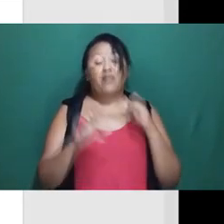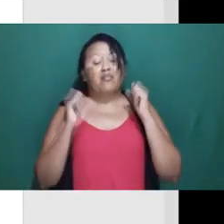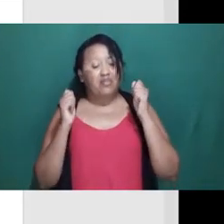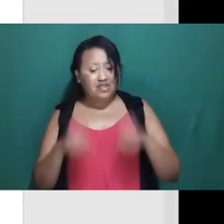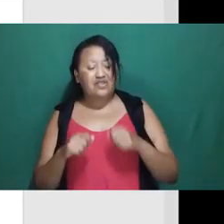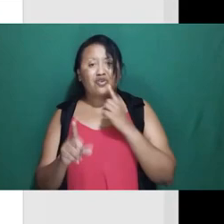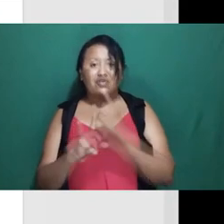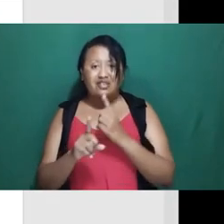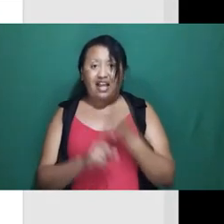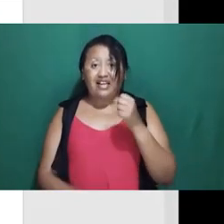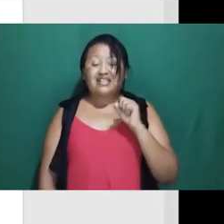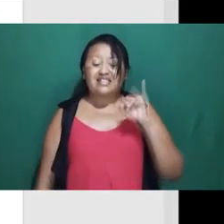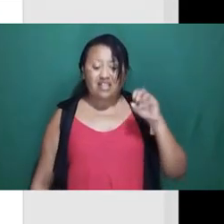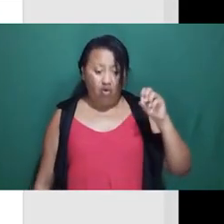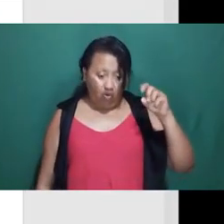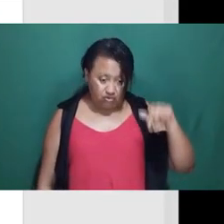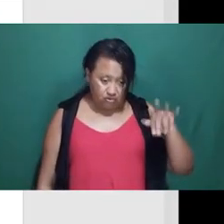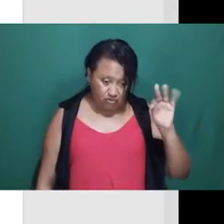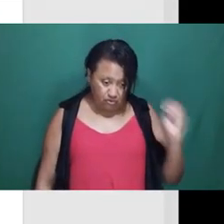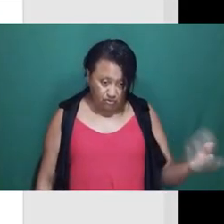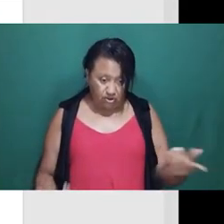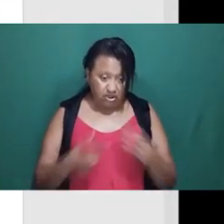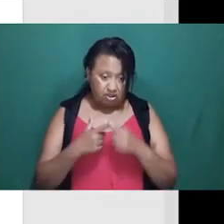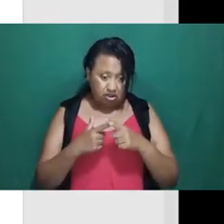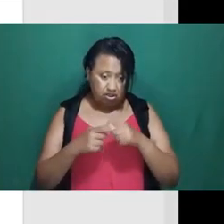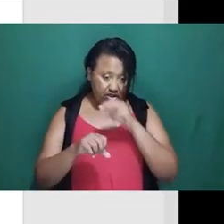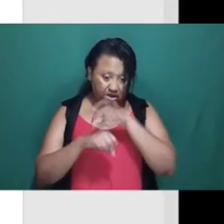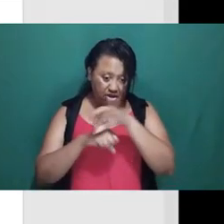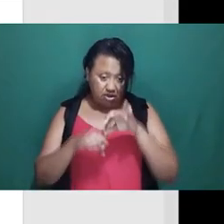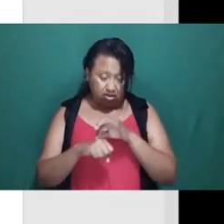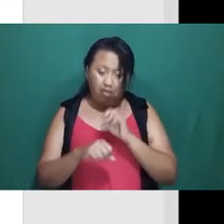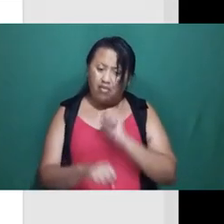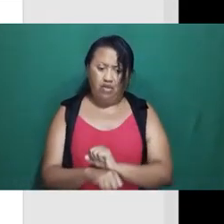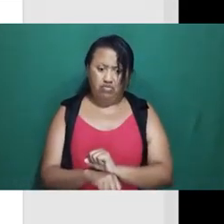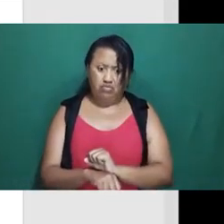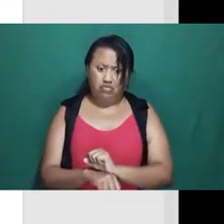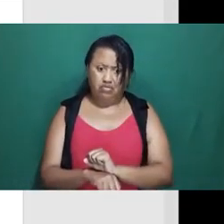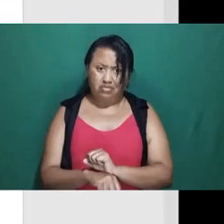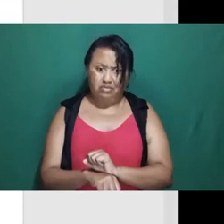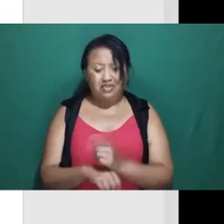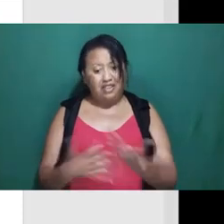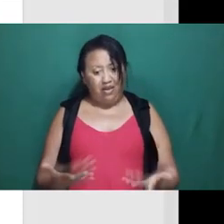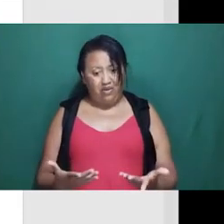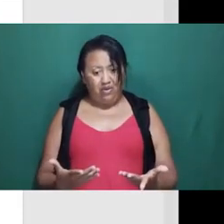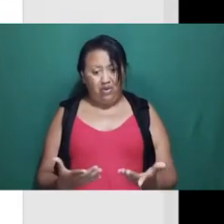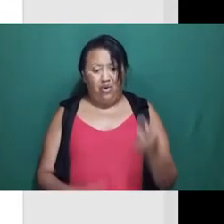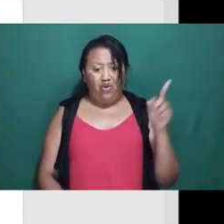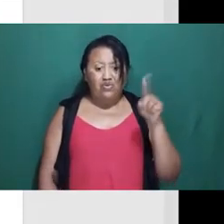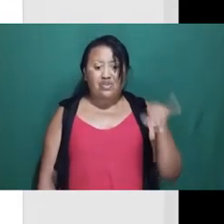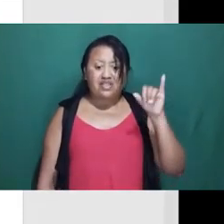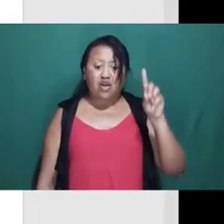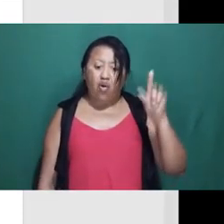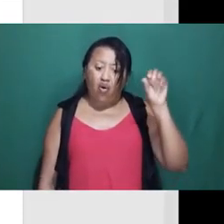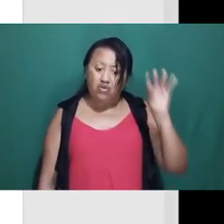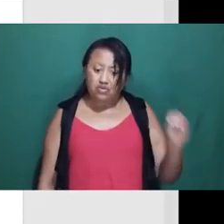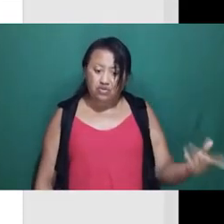célula que possui Metade dos cromossomos das células somáticas parou gente né o zigoto né como